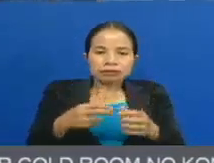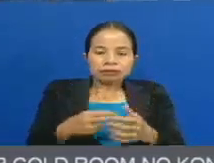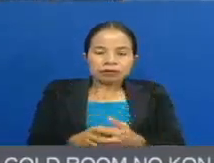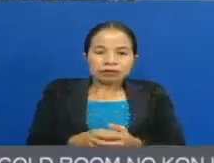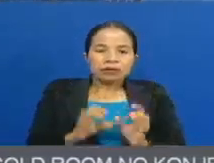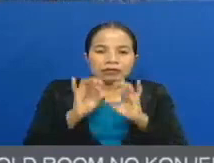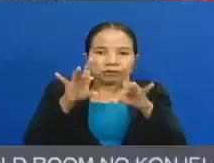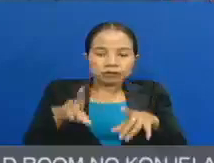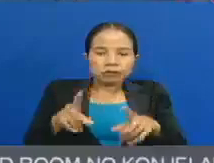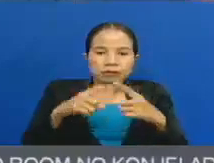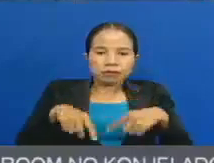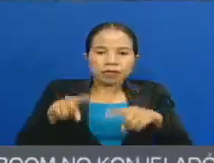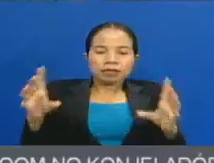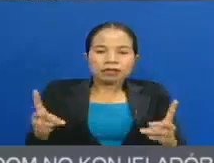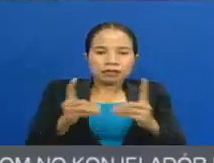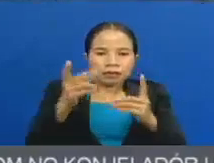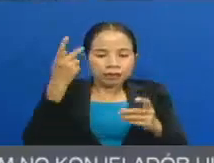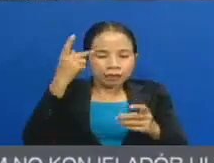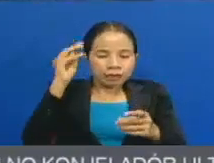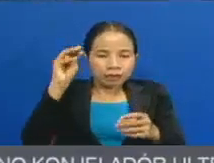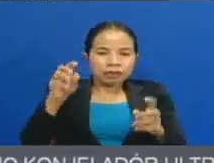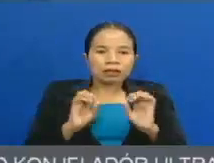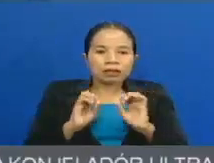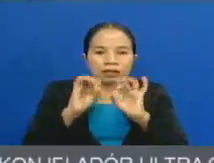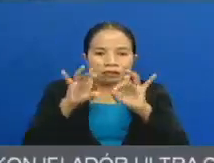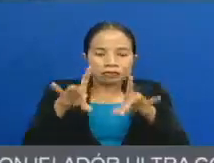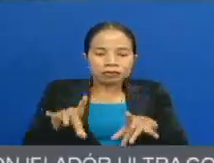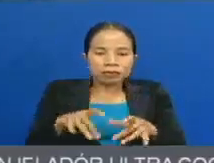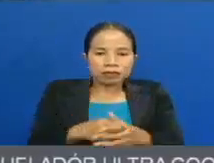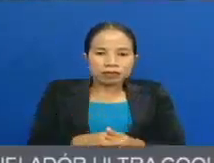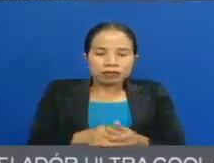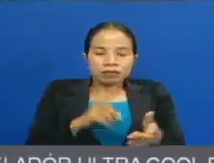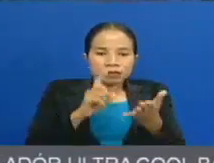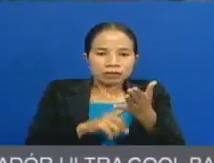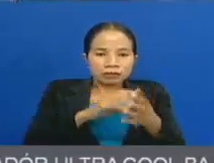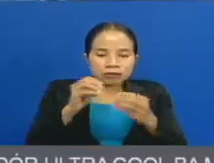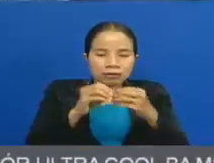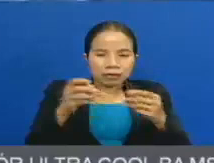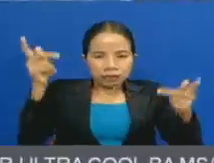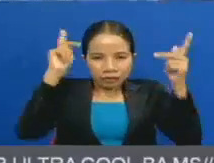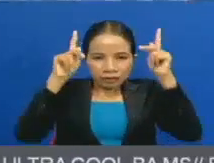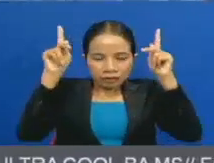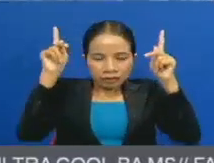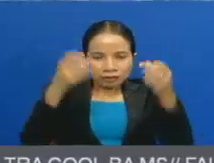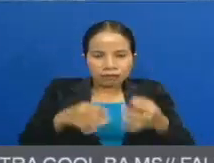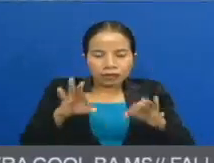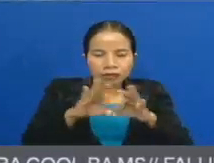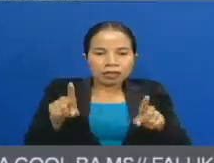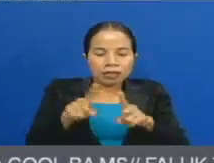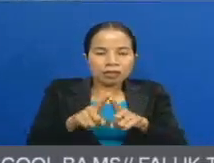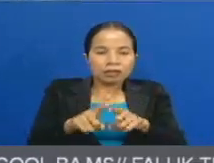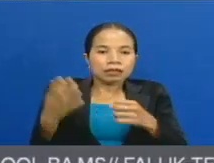território Austrália. Passou o primeiro-ministro Austrália, Antônio Albanese, onde discute assunto importante ligado à relação